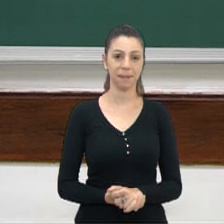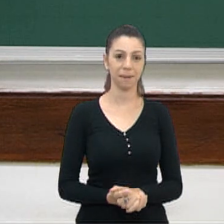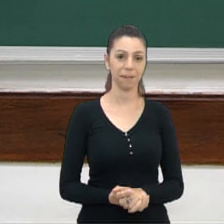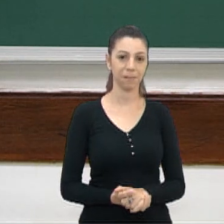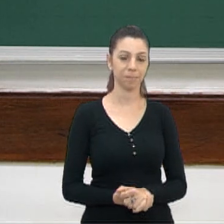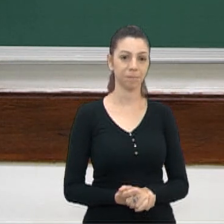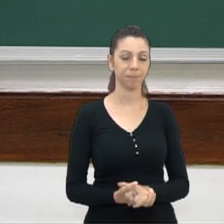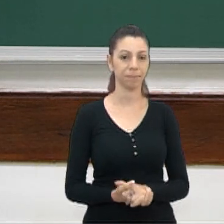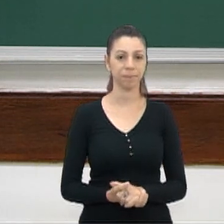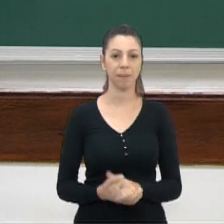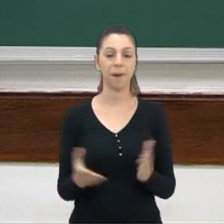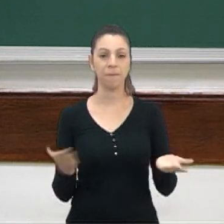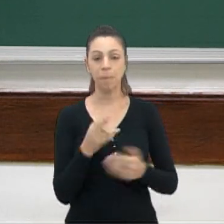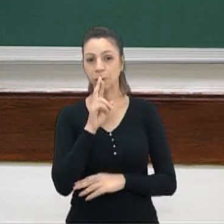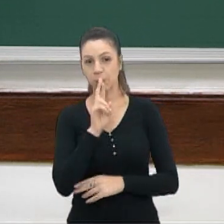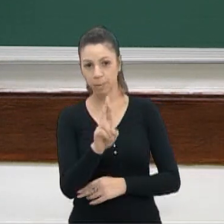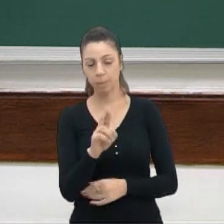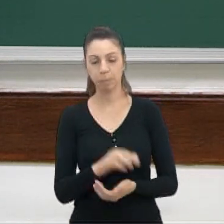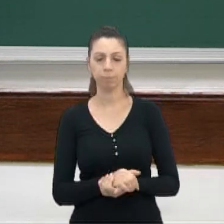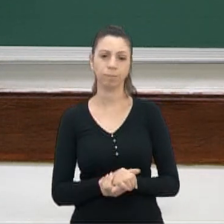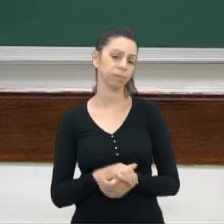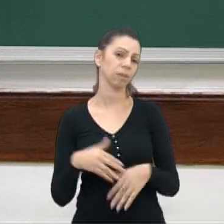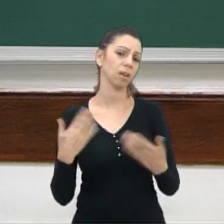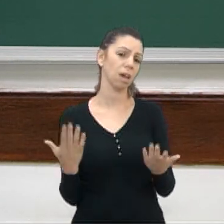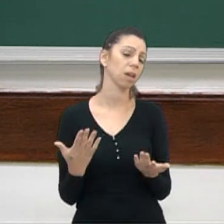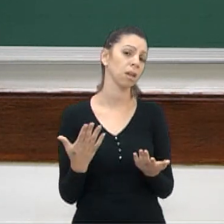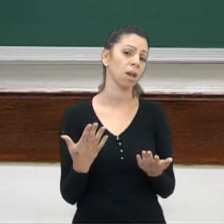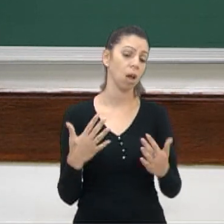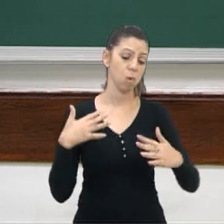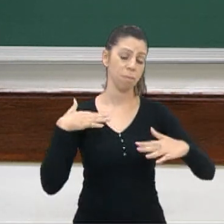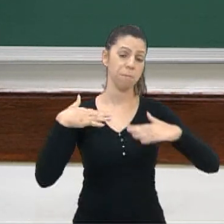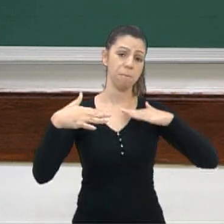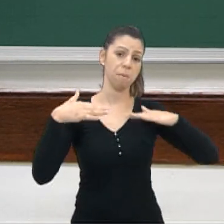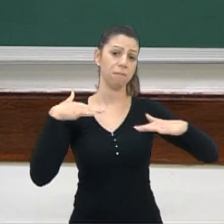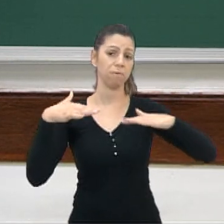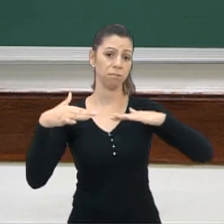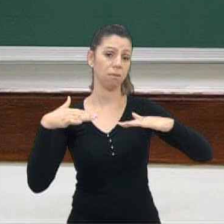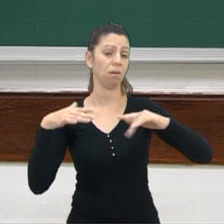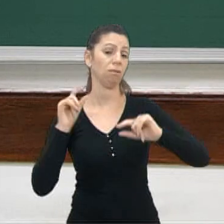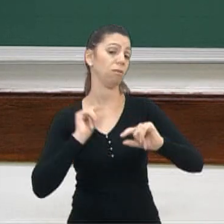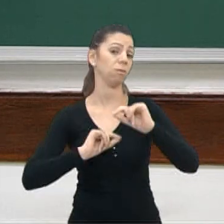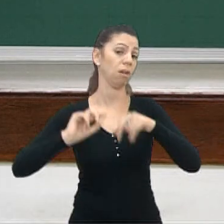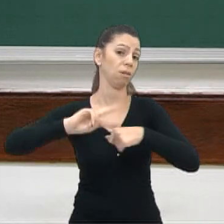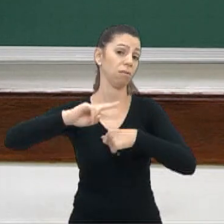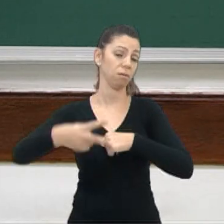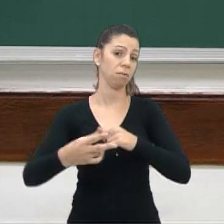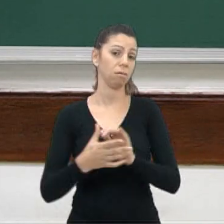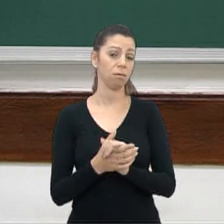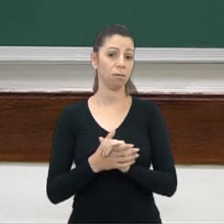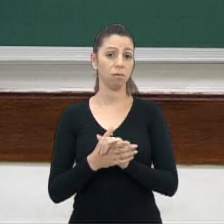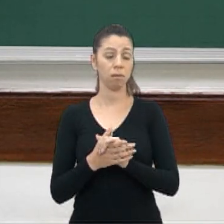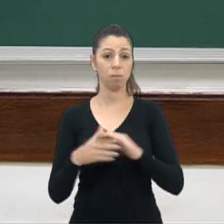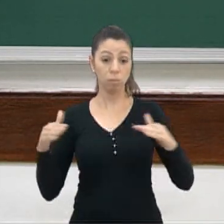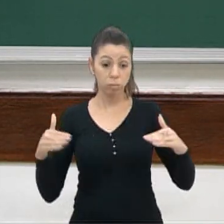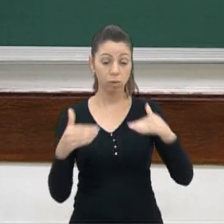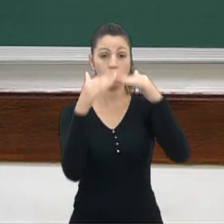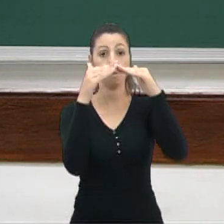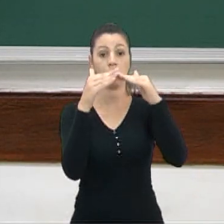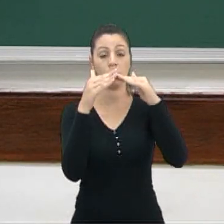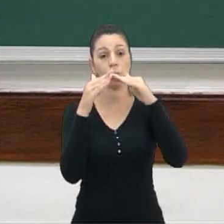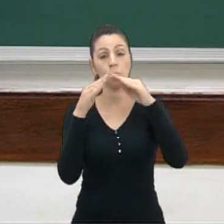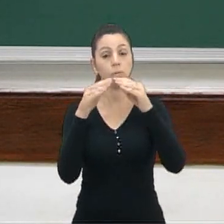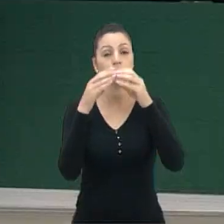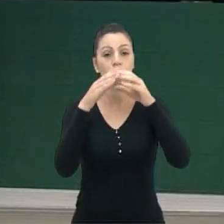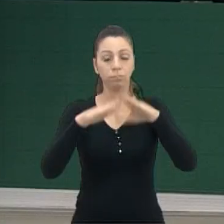Vamos à correção? E aí, qual é a consequência dos movimentos das placas tectônicas? Do choque ou da separação? Vamos